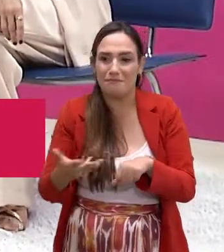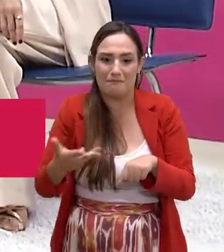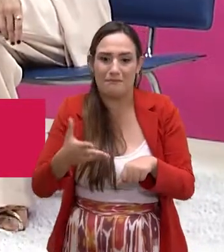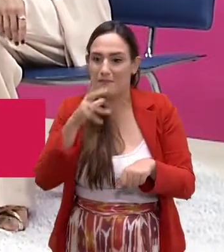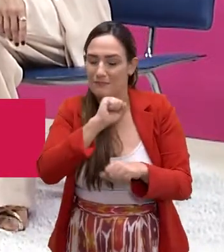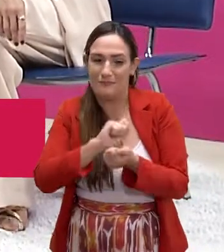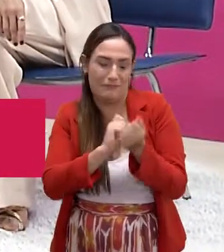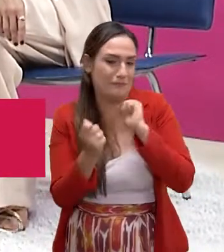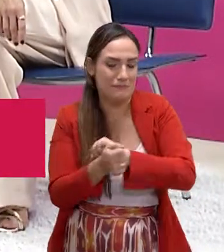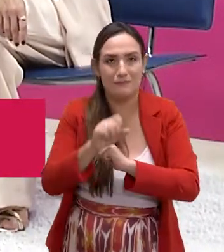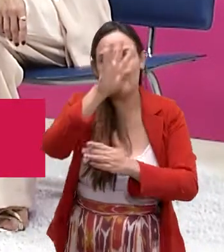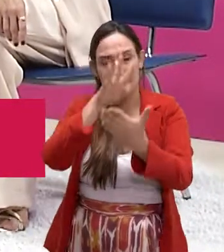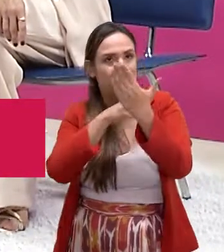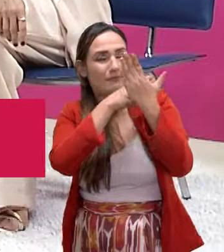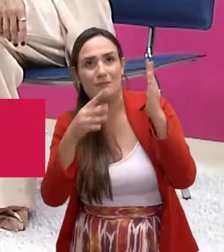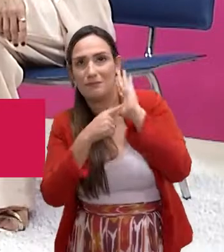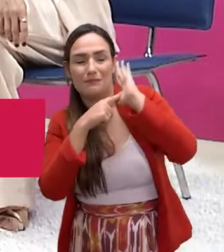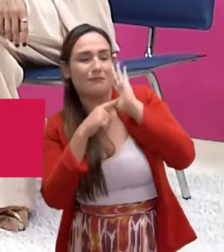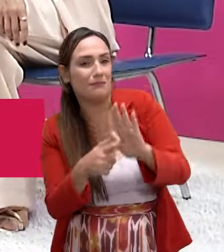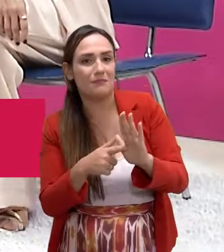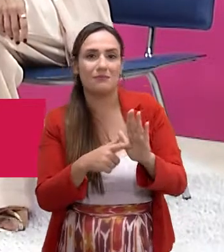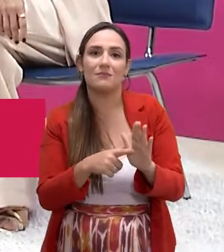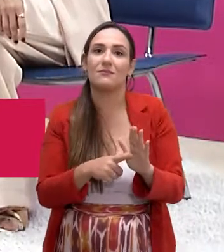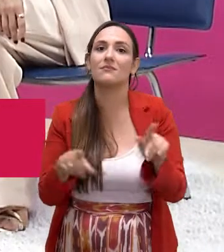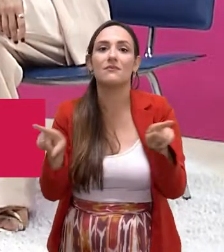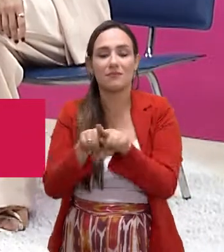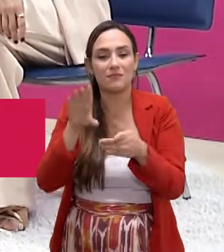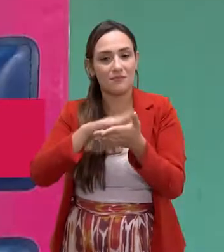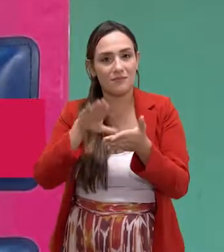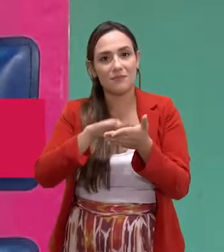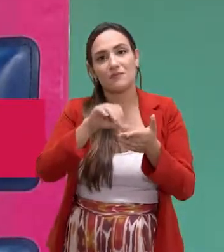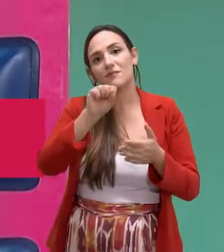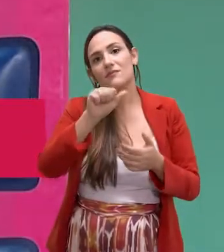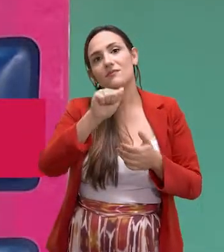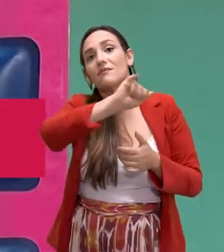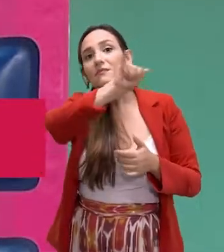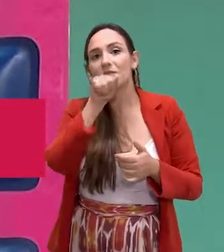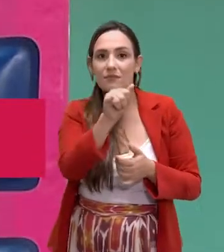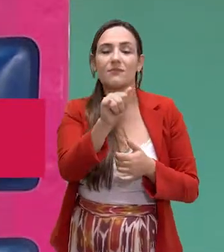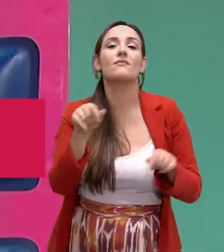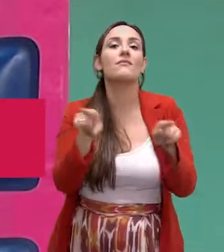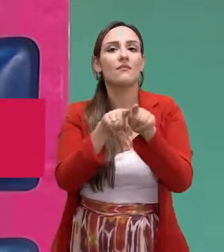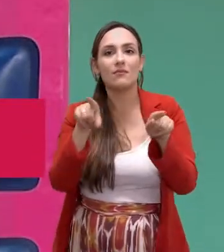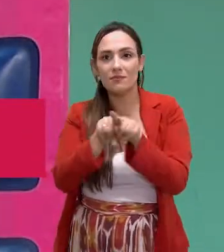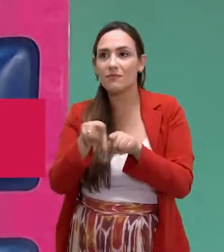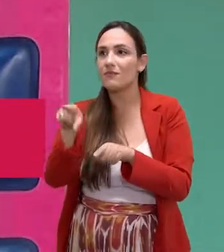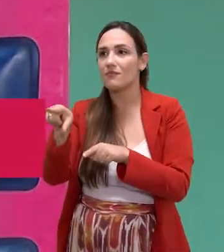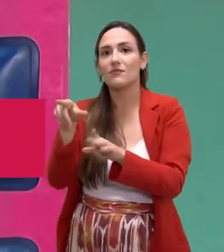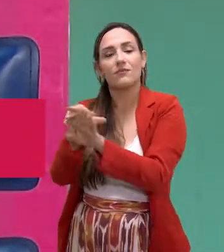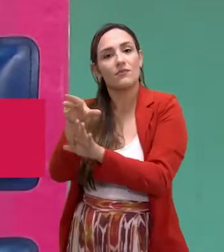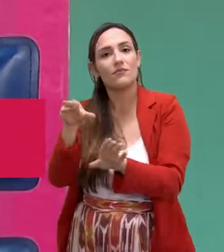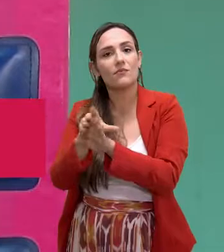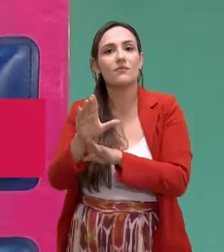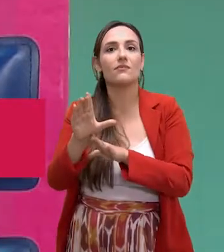toda a dedicação da equipe da SAD toda, da secretária liderando, e também da consultoria legislativa,